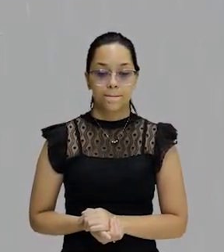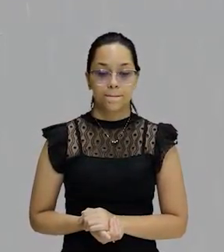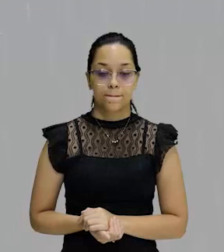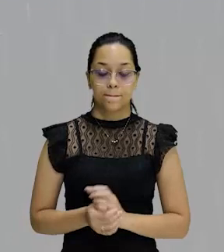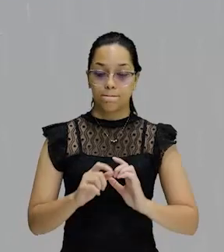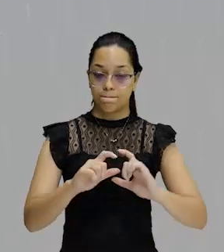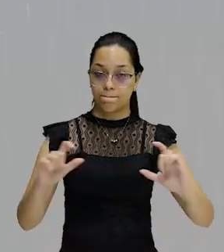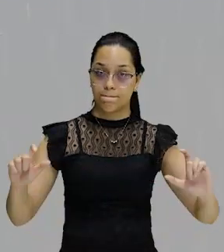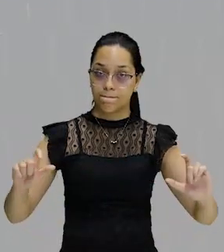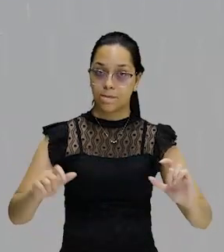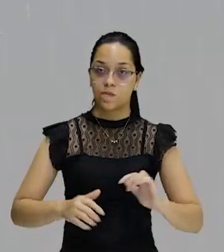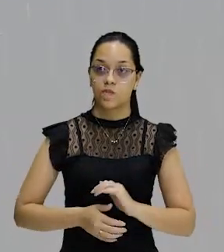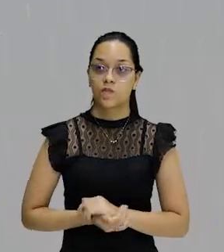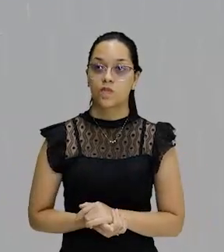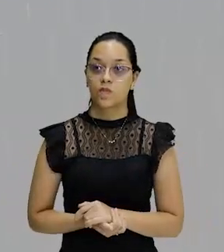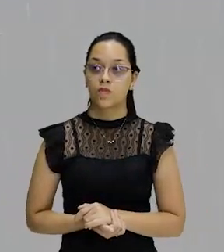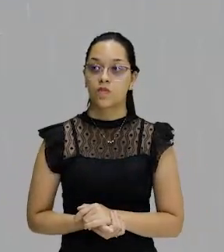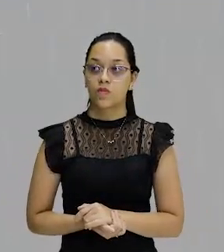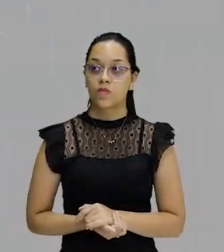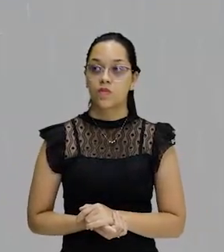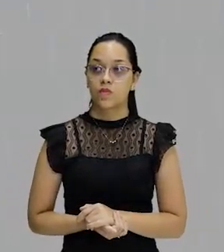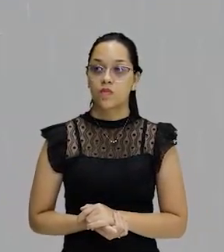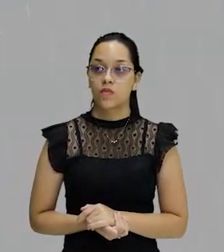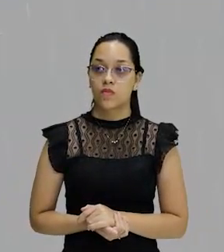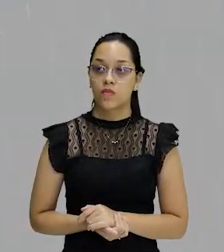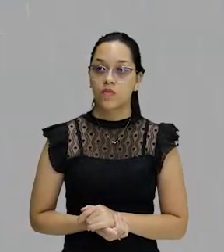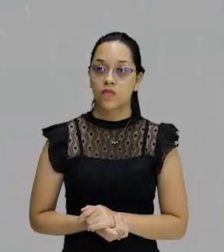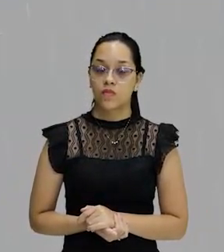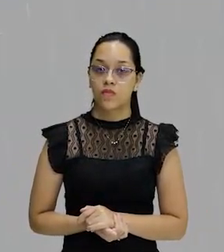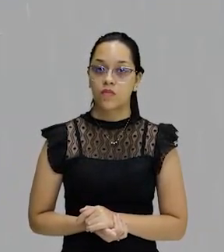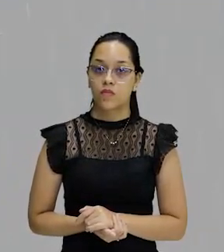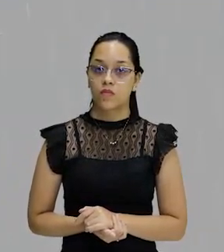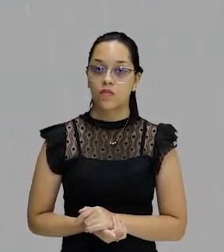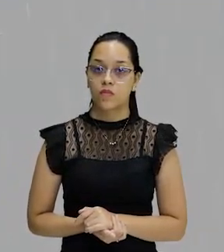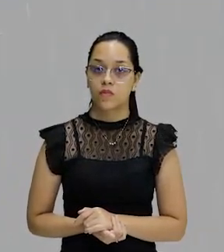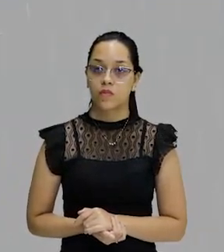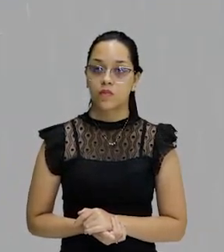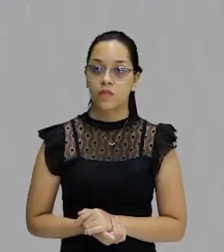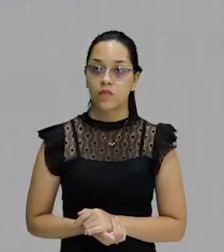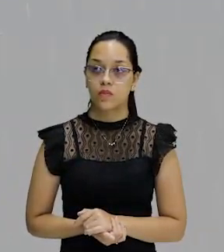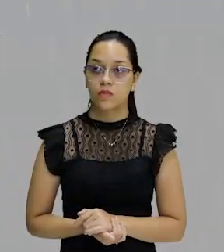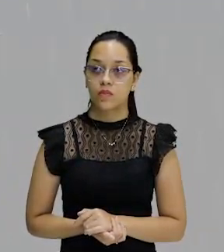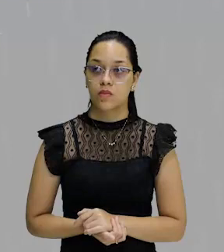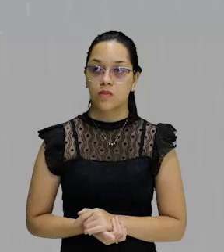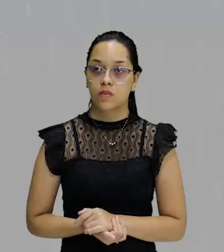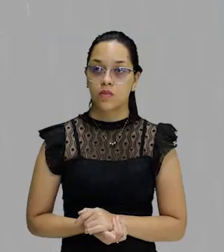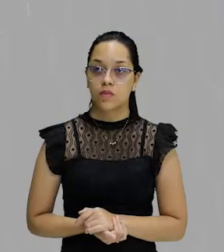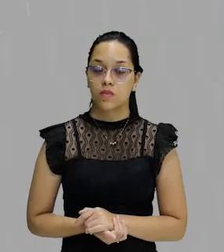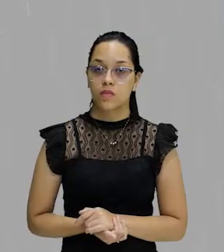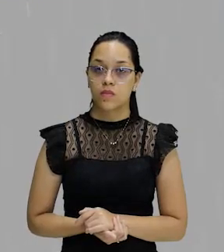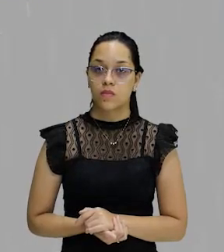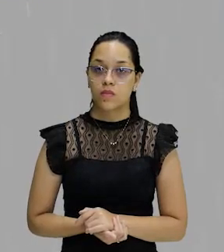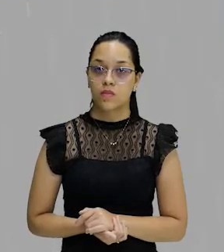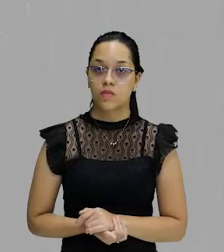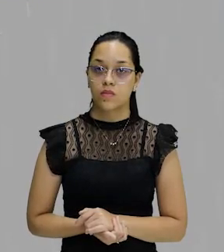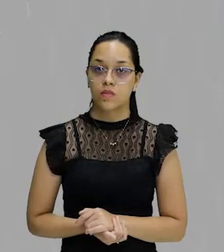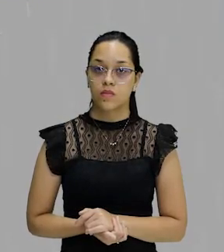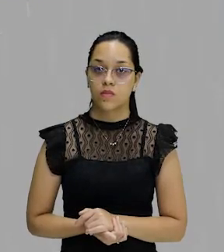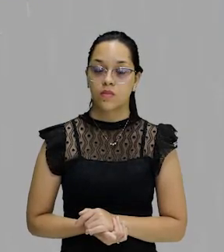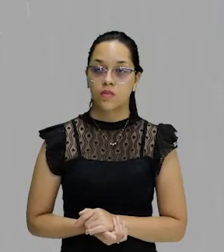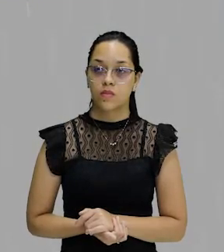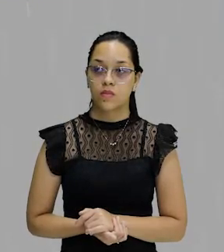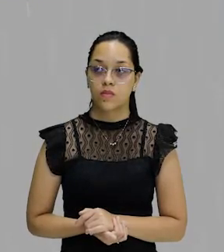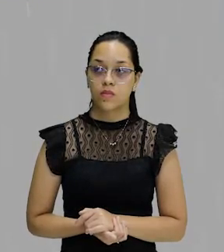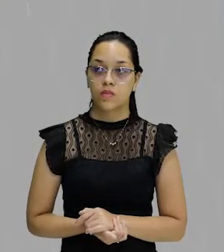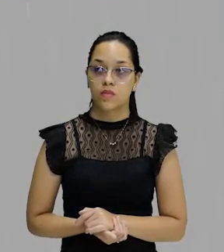as características do Renascimento Cultural, assinale a alternativa correta. Vamos olhar uma por uma. Letra A. O conhecimento passou